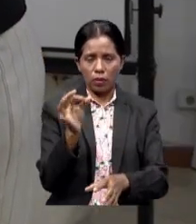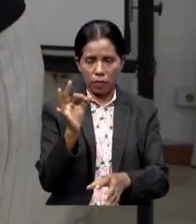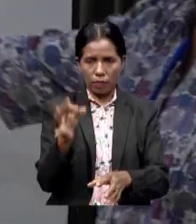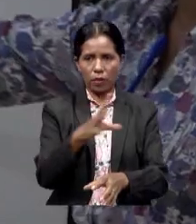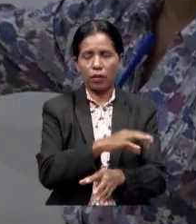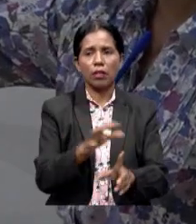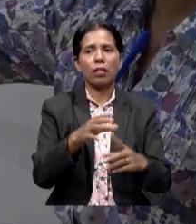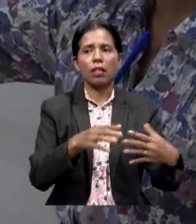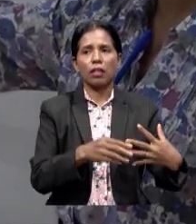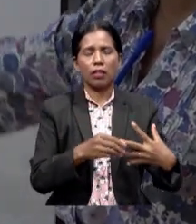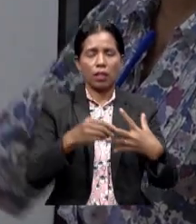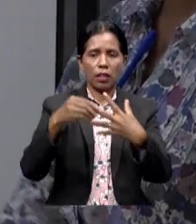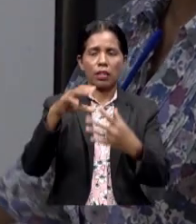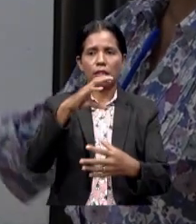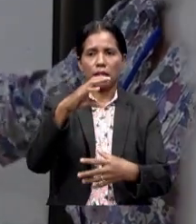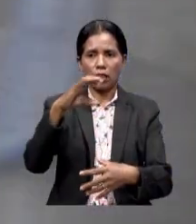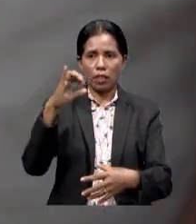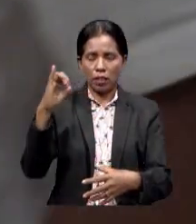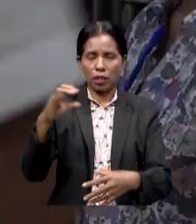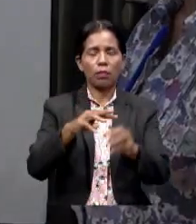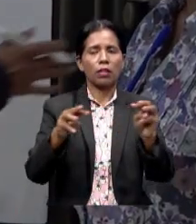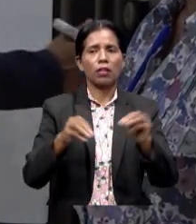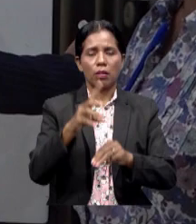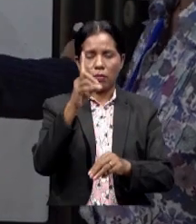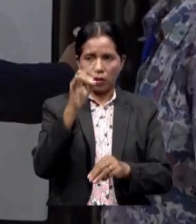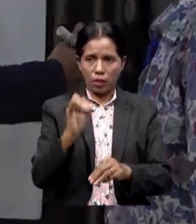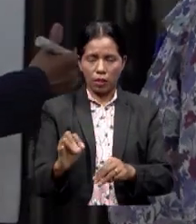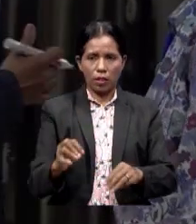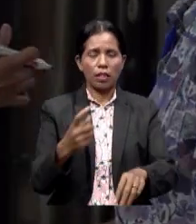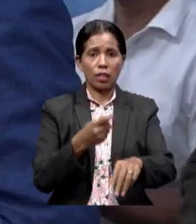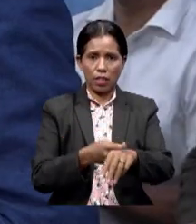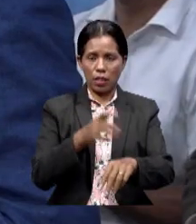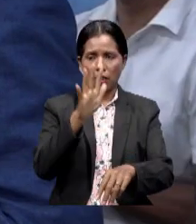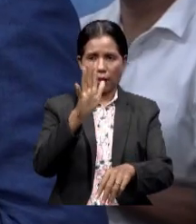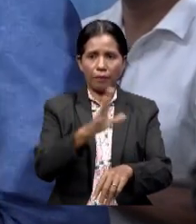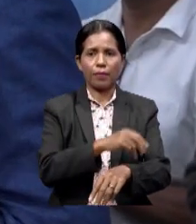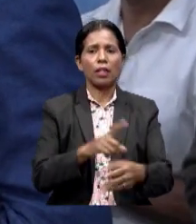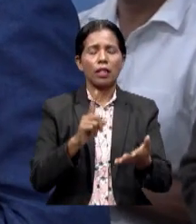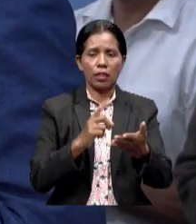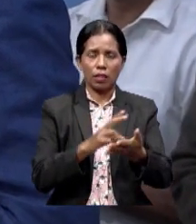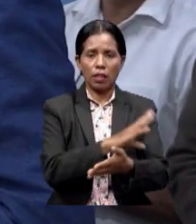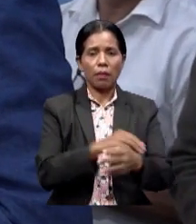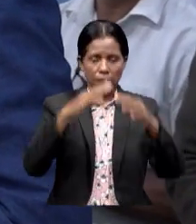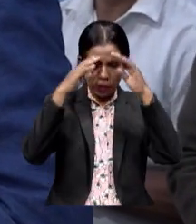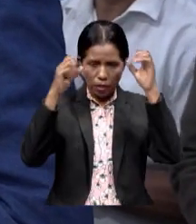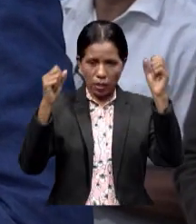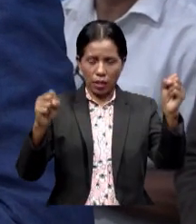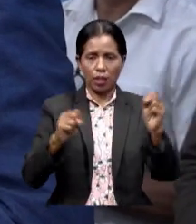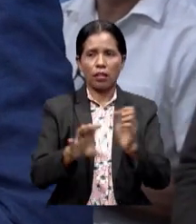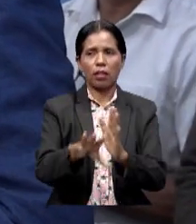di lidera CCI munisipi dili durante tinan lima. Ia diskursu presidenti eleitu hateten durante